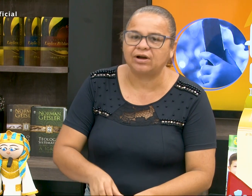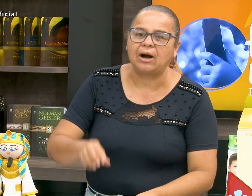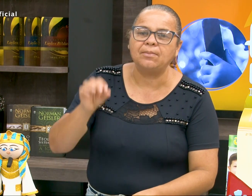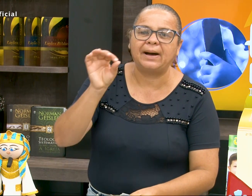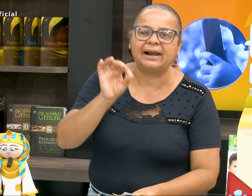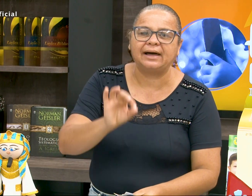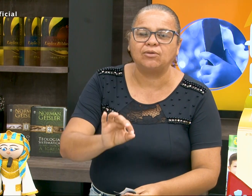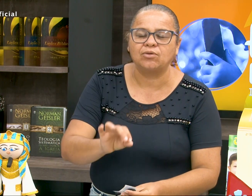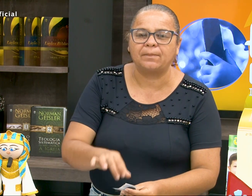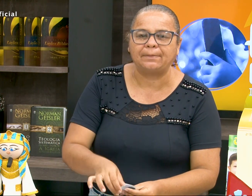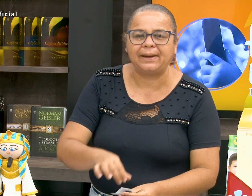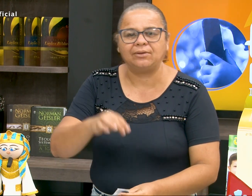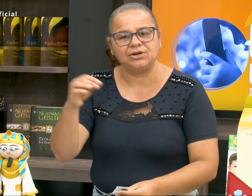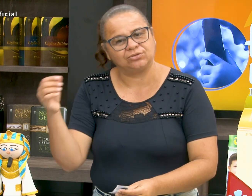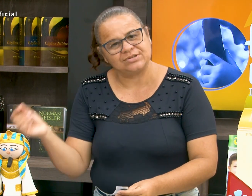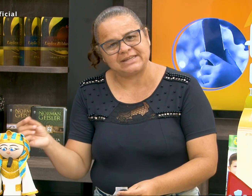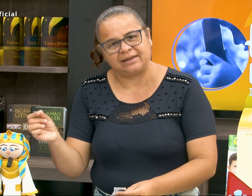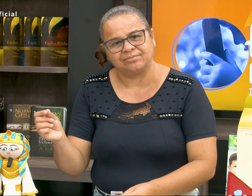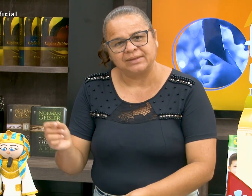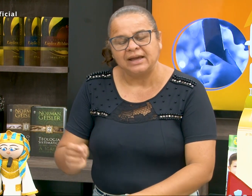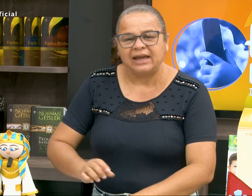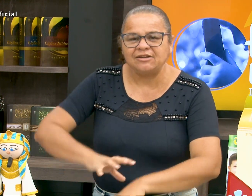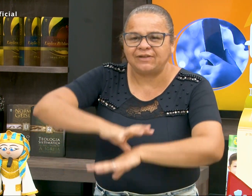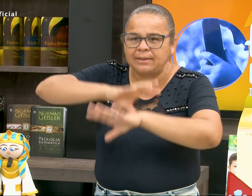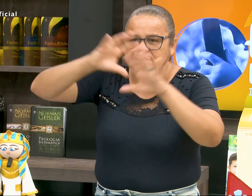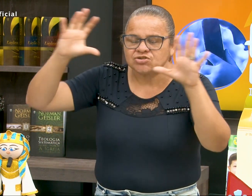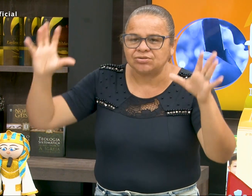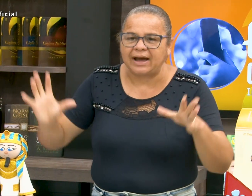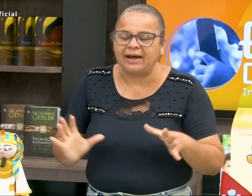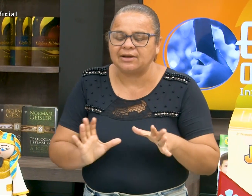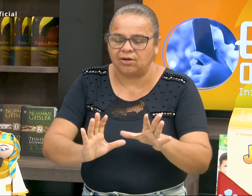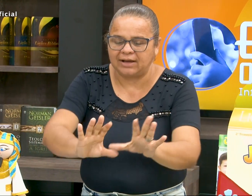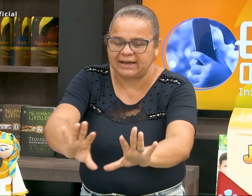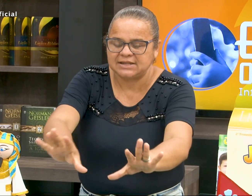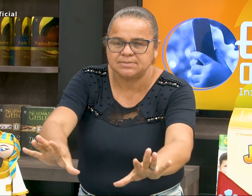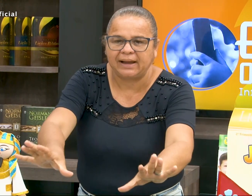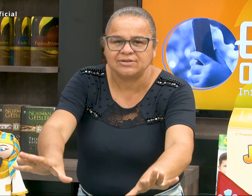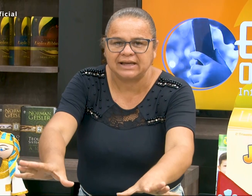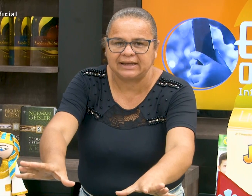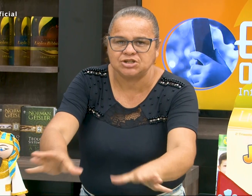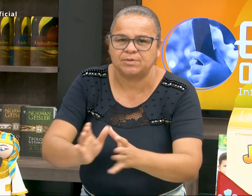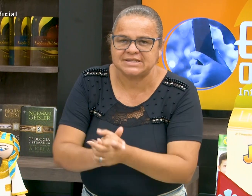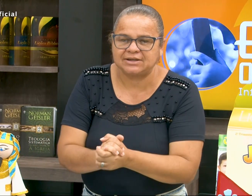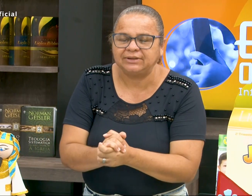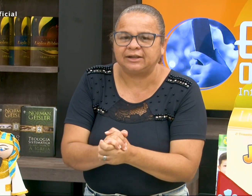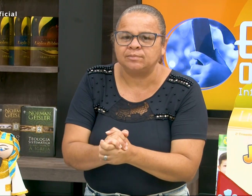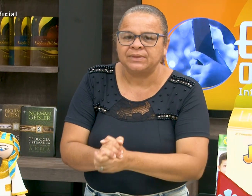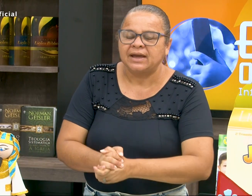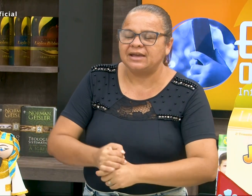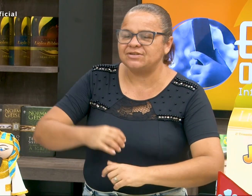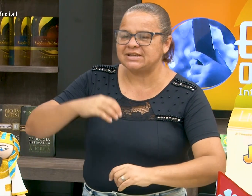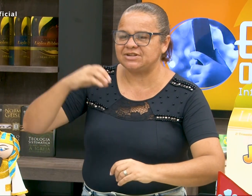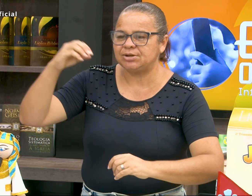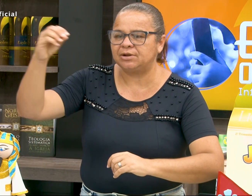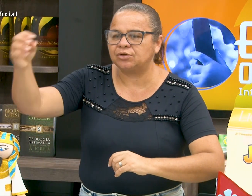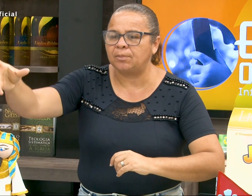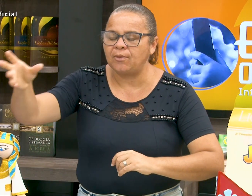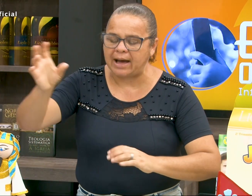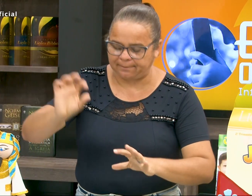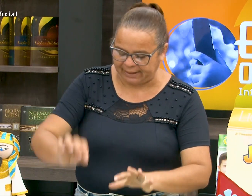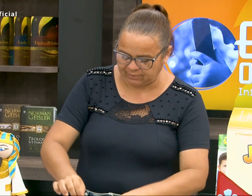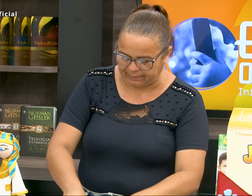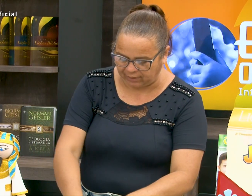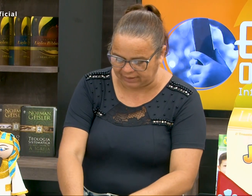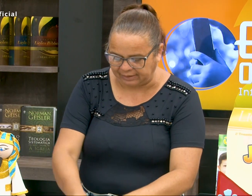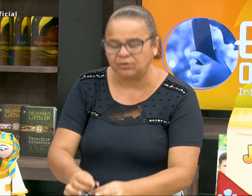vai colocar um balão com papel e outro sem. E vai misturar e colocar aqueles balões ali à disposição dele. E você vai chamando, grupo